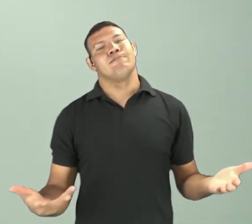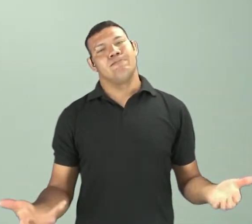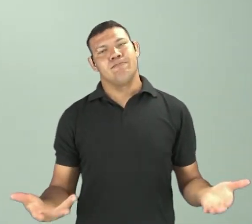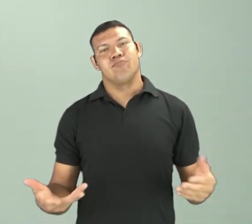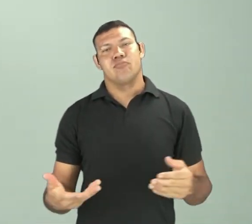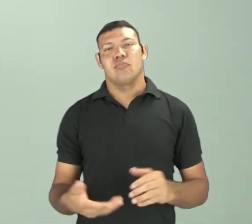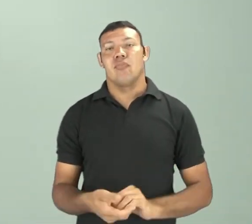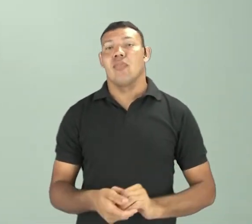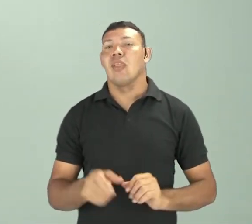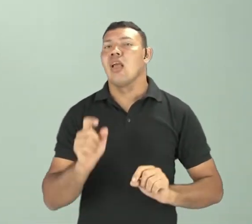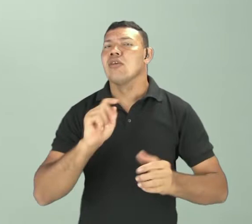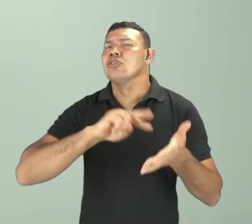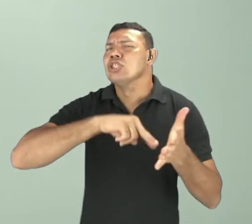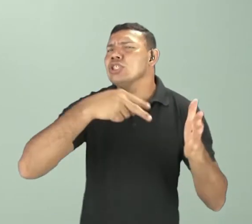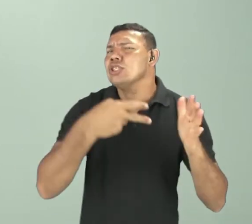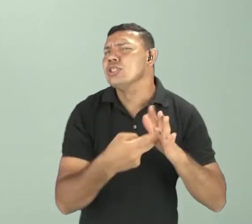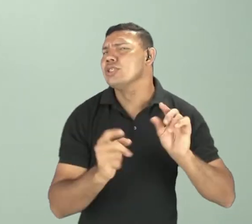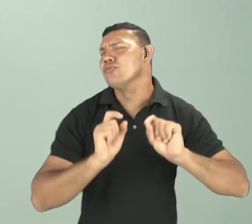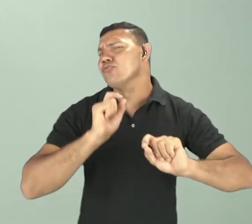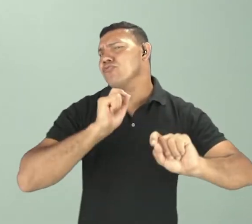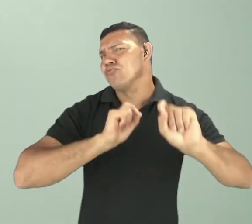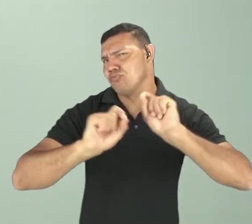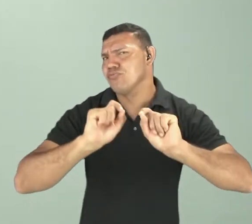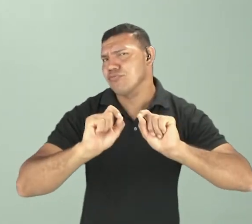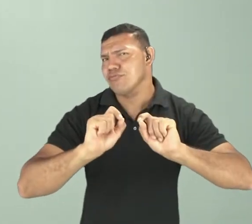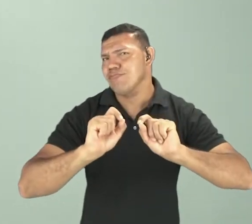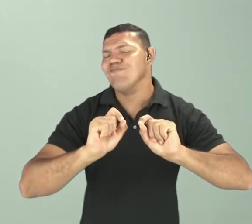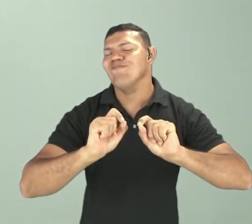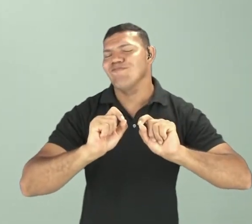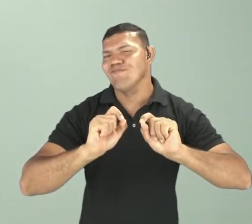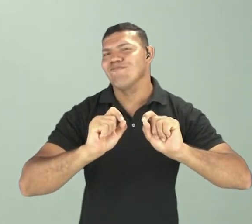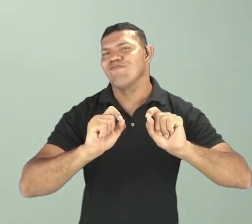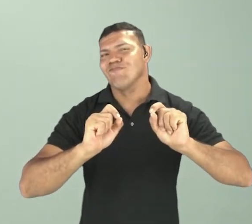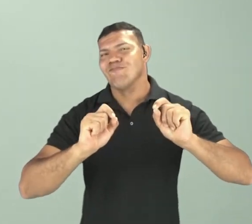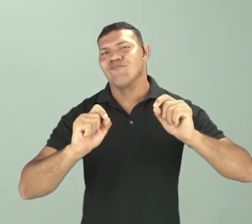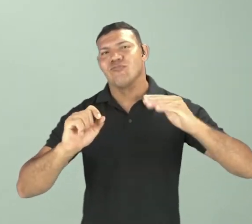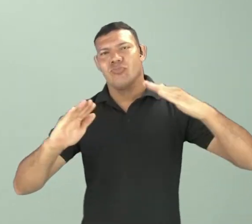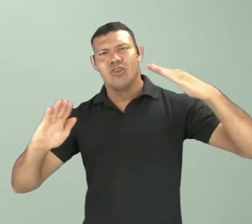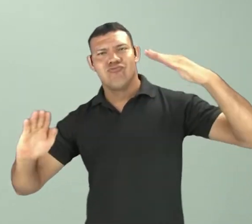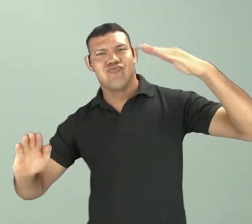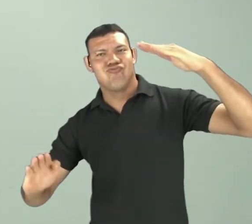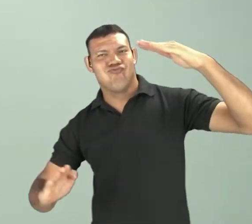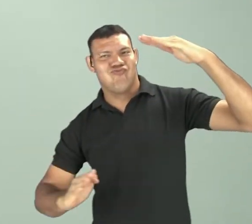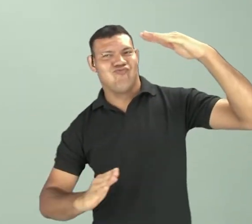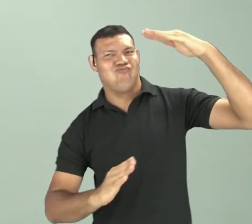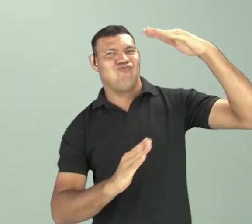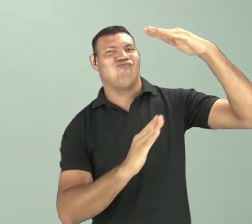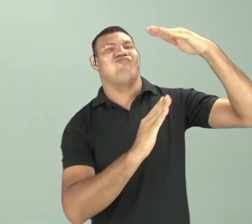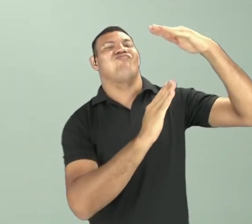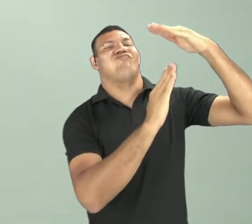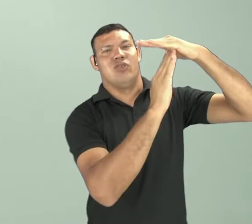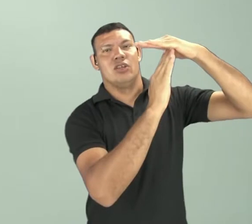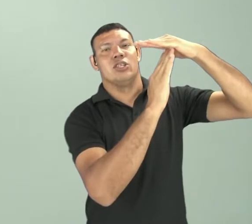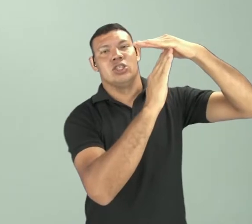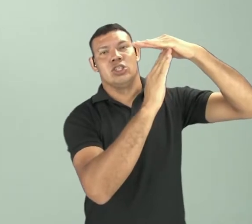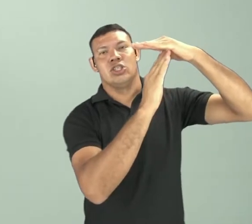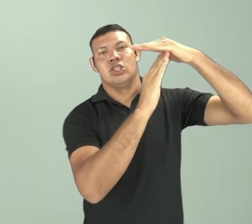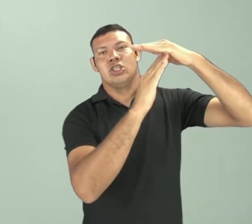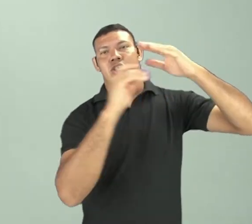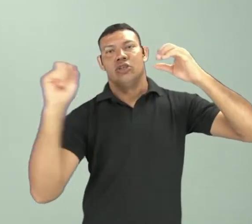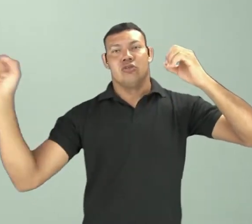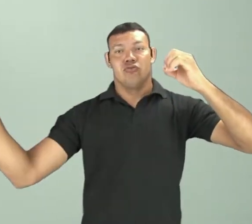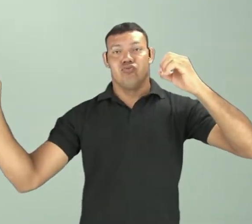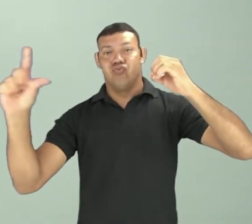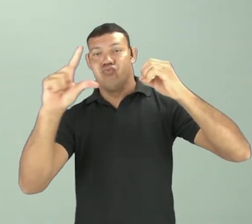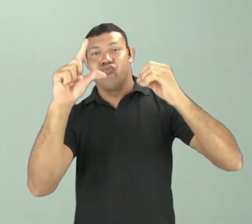outras palavras, significa dizer que alcançou-se um grau no efeito estufa tão elevado que,